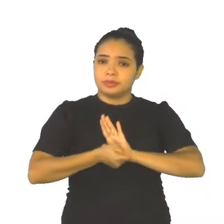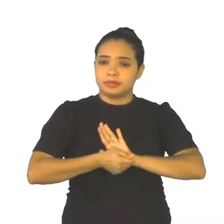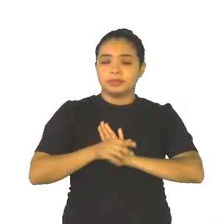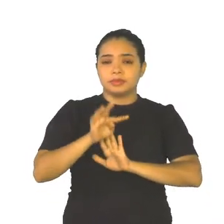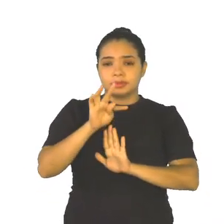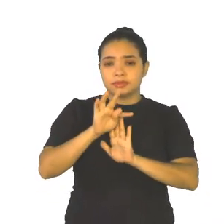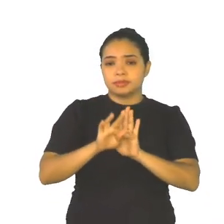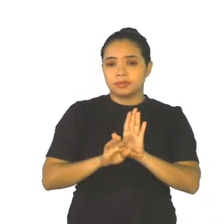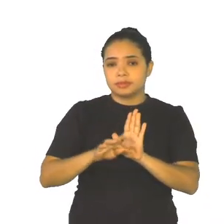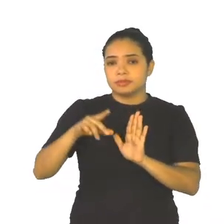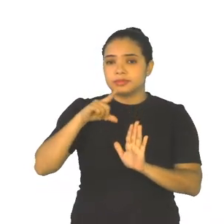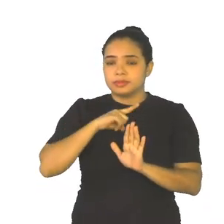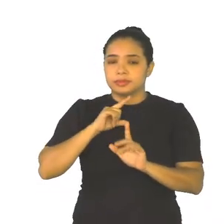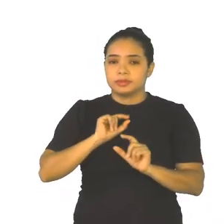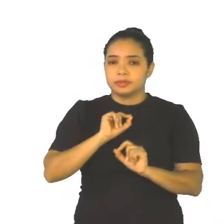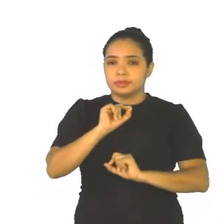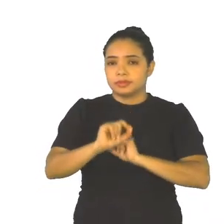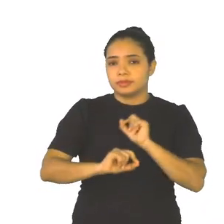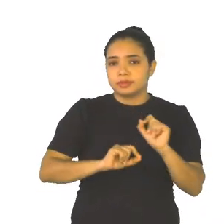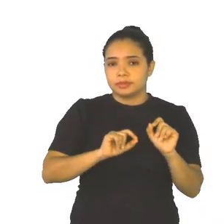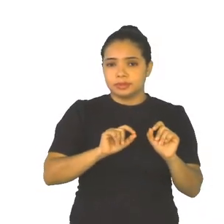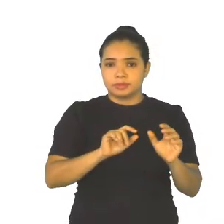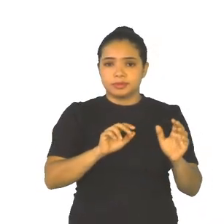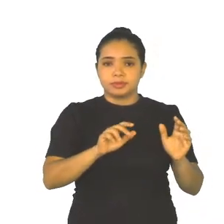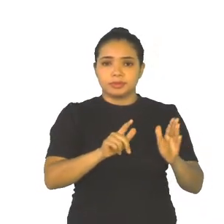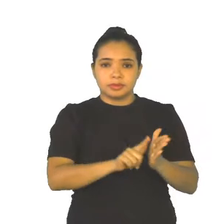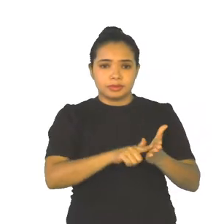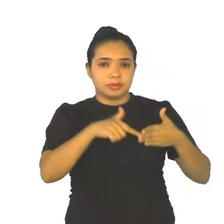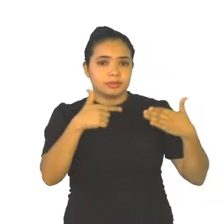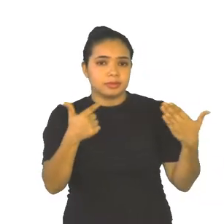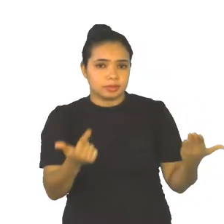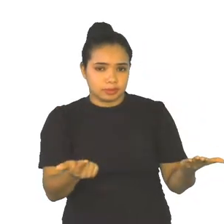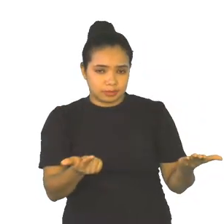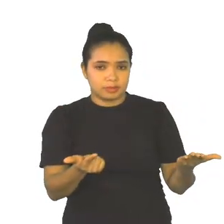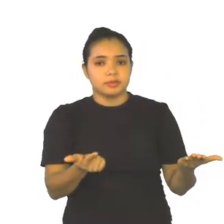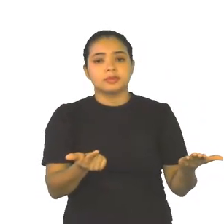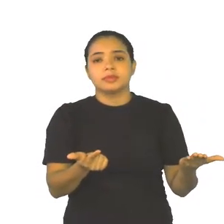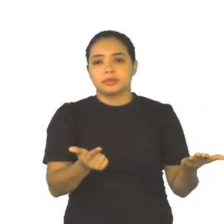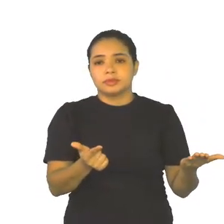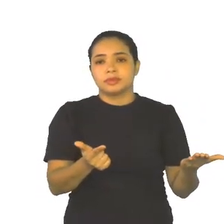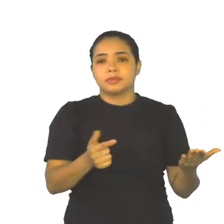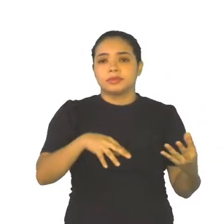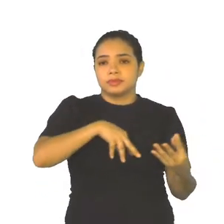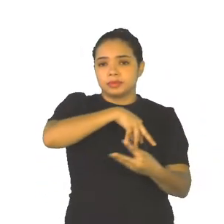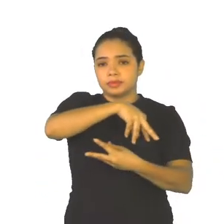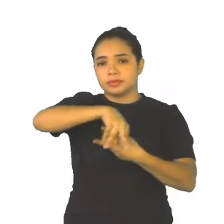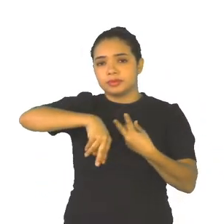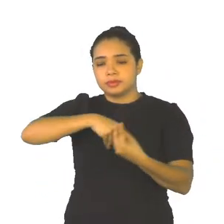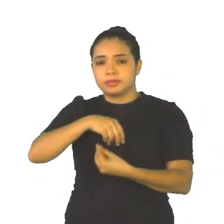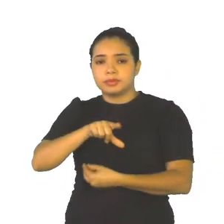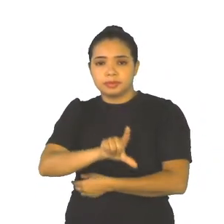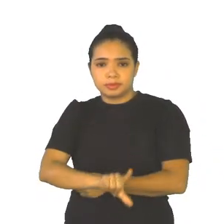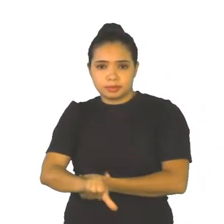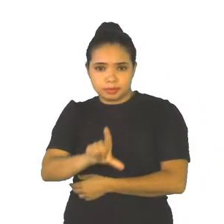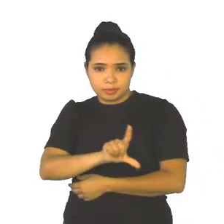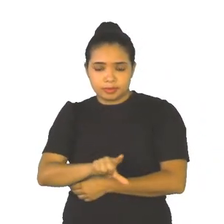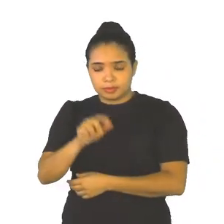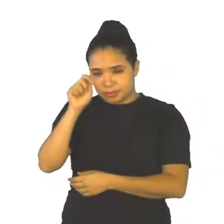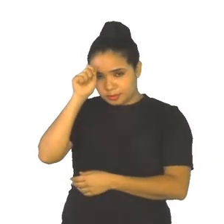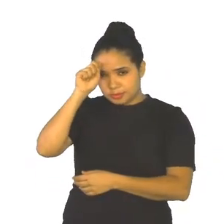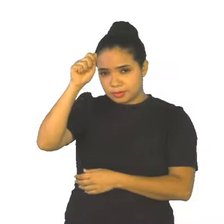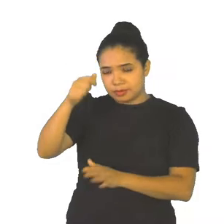mistura o quê? Ele mistura jornalismo e a literatura. O autor, ele apresenta, na maioria das